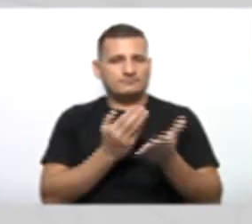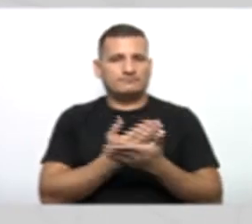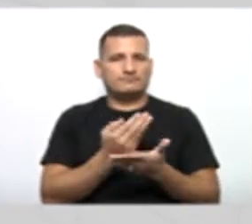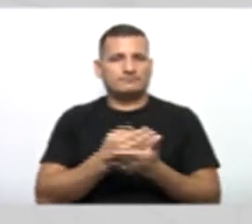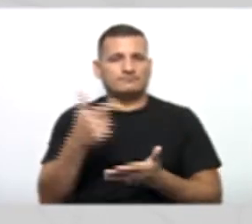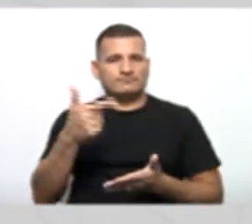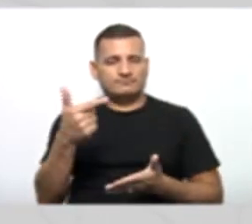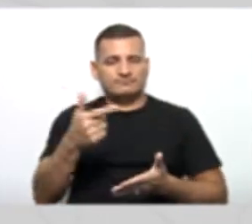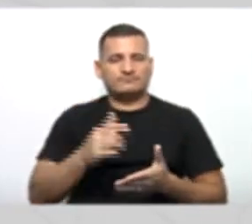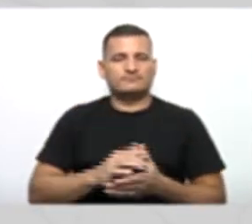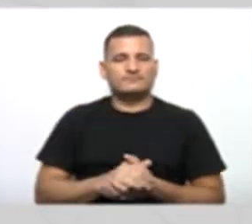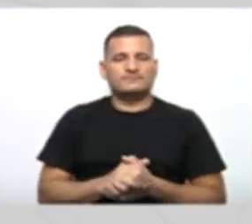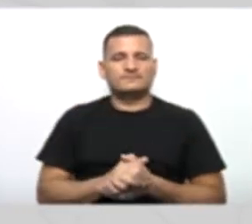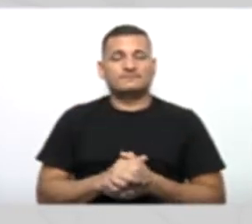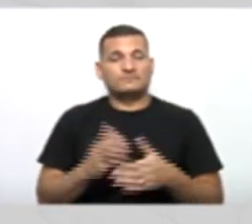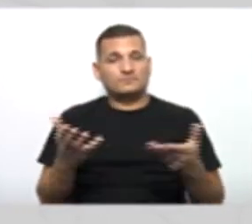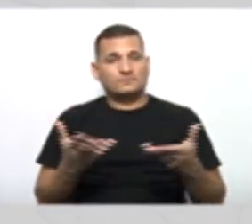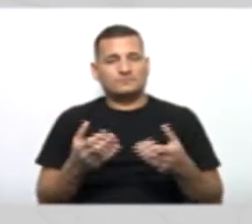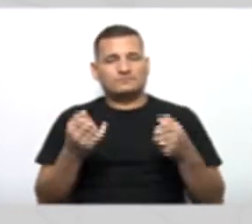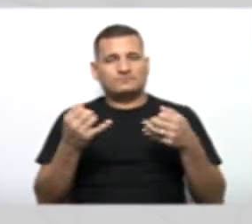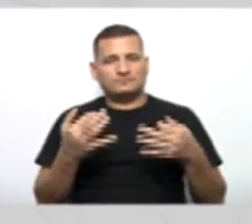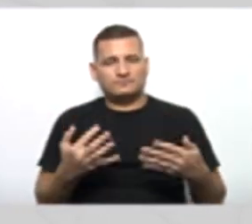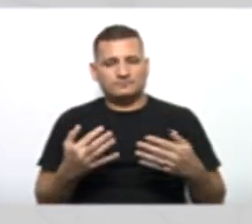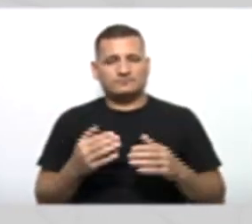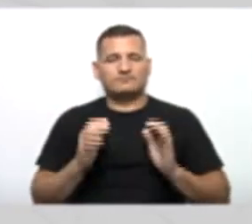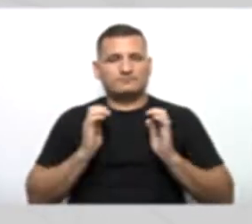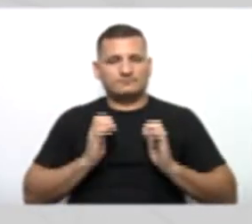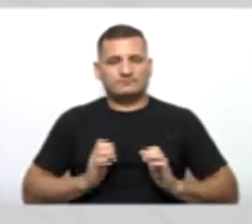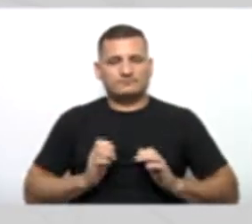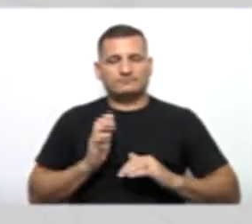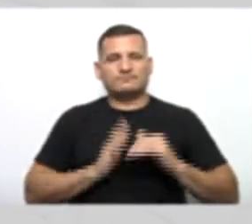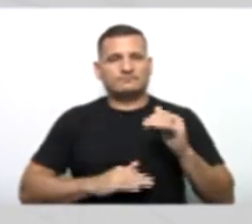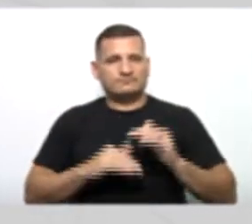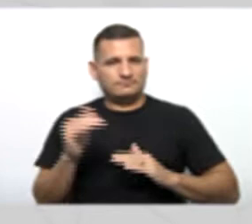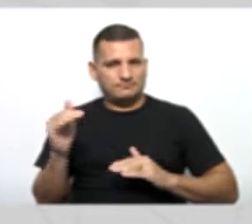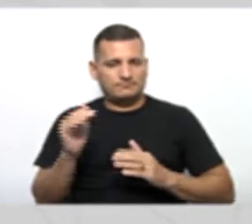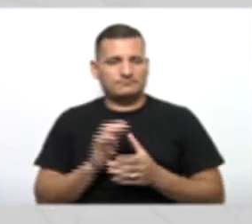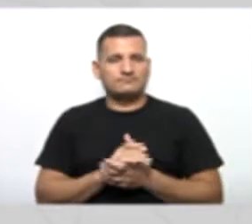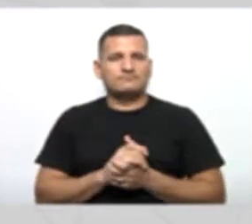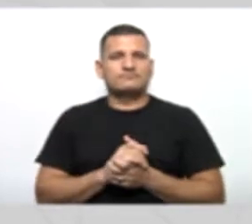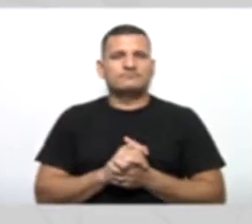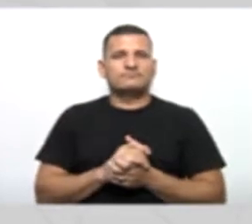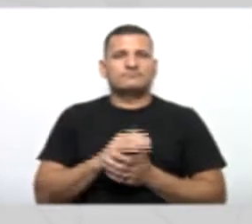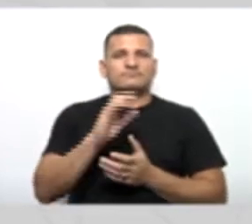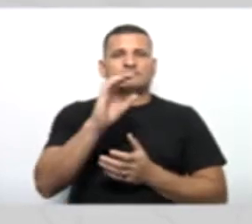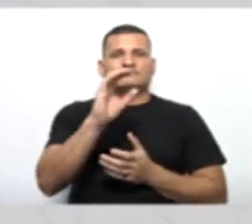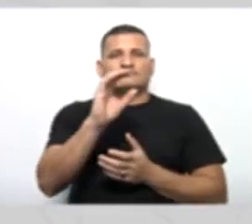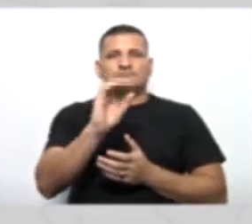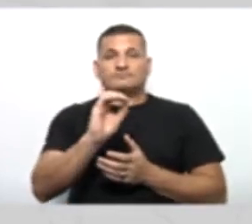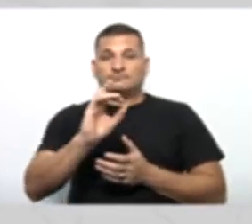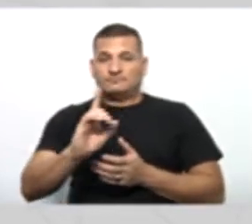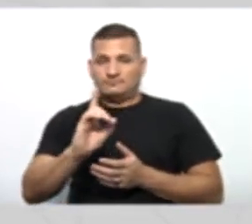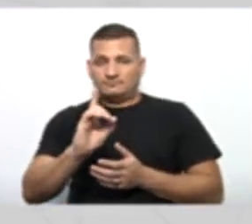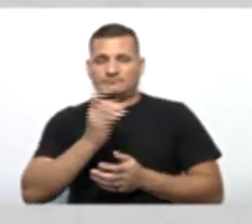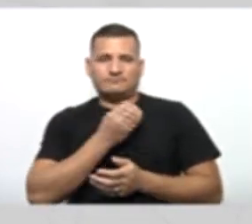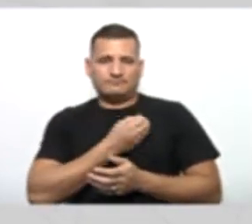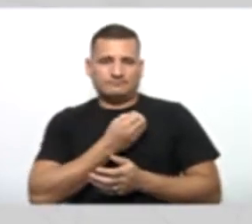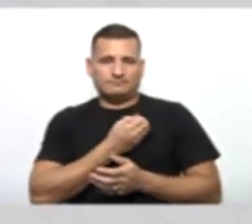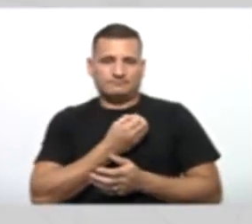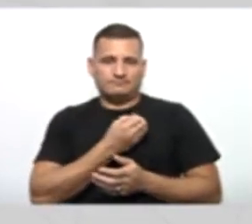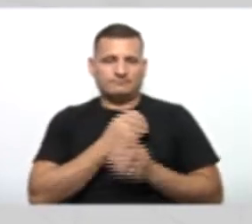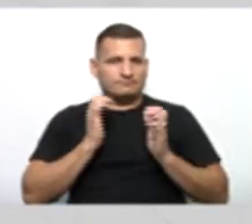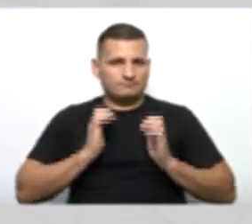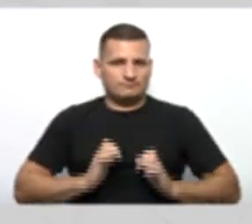hoje nós iremos trabalhar ética profissional código de ética e reputação do